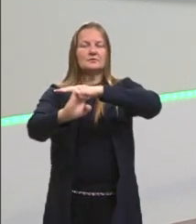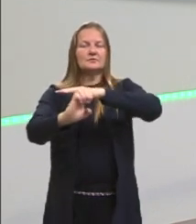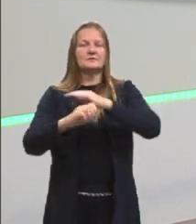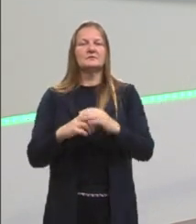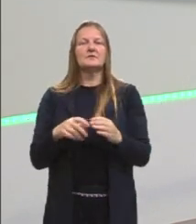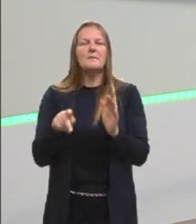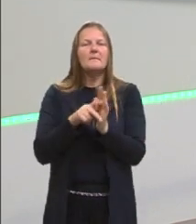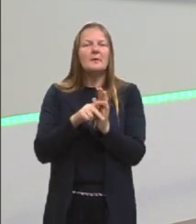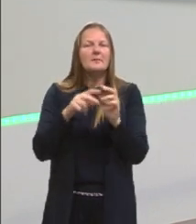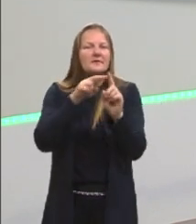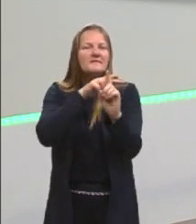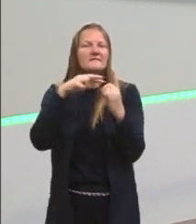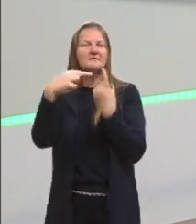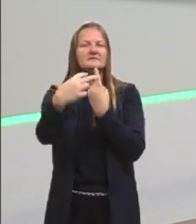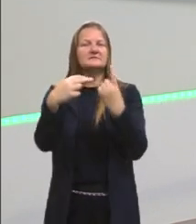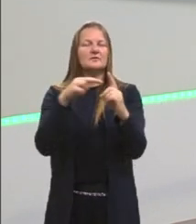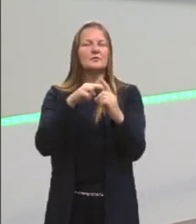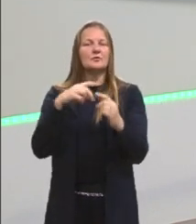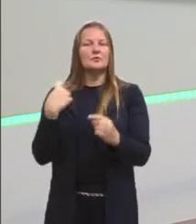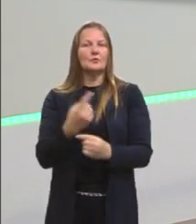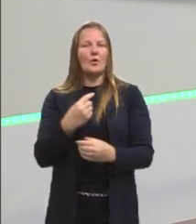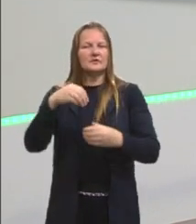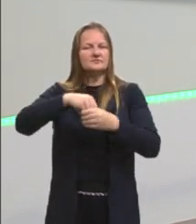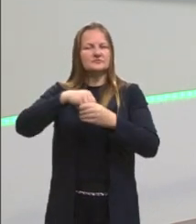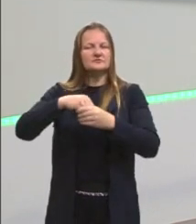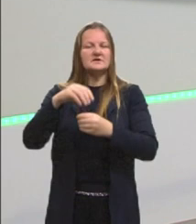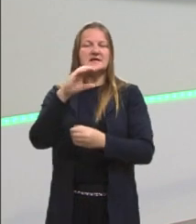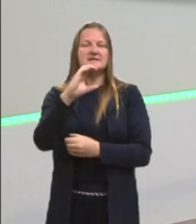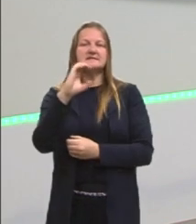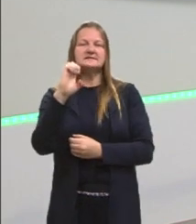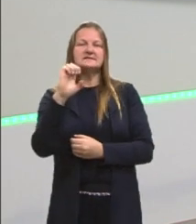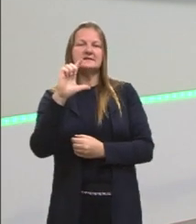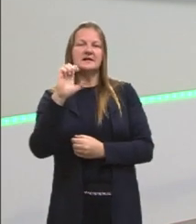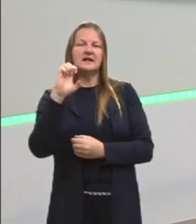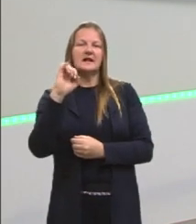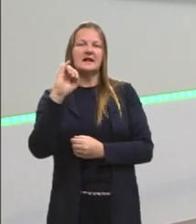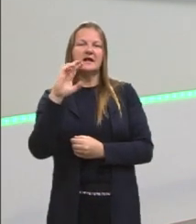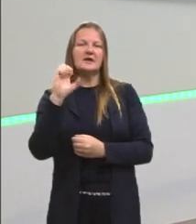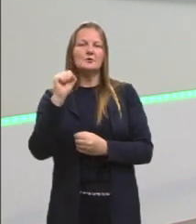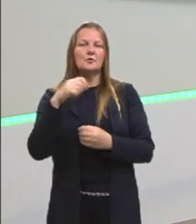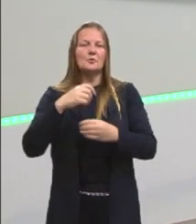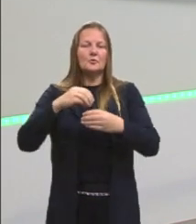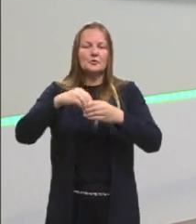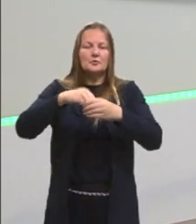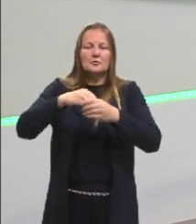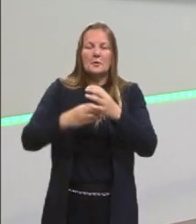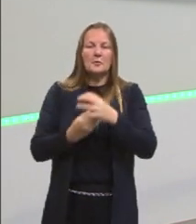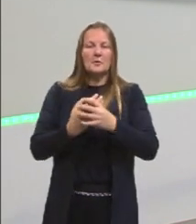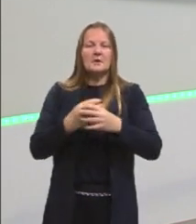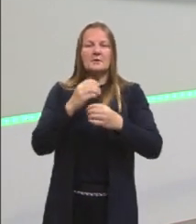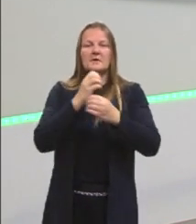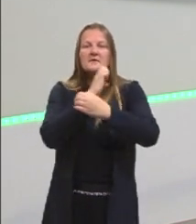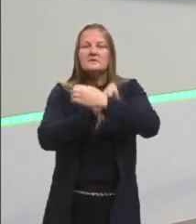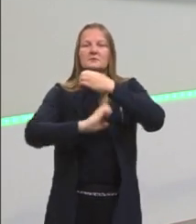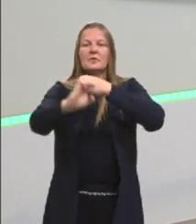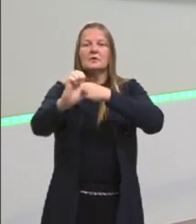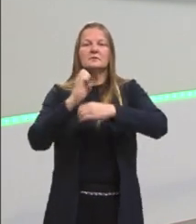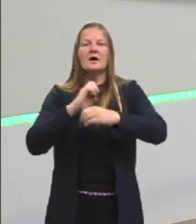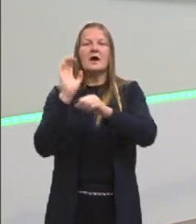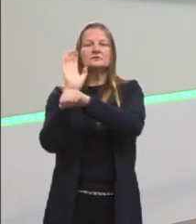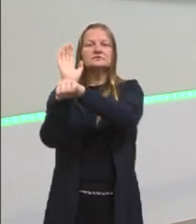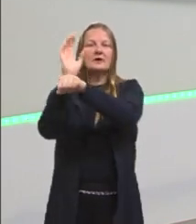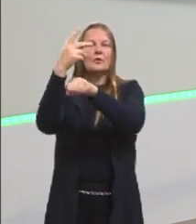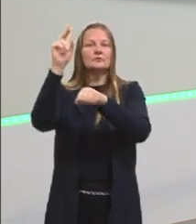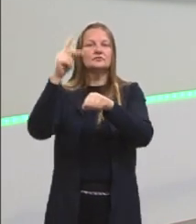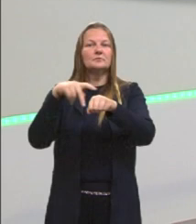essa visão do celeiro né de o Brasil a nossa produção ir para fora e nós nem sempre é beneficiar